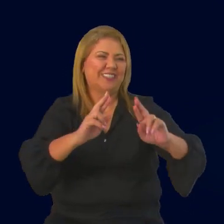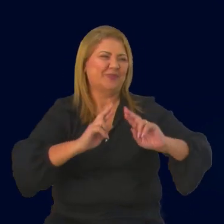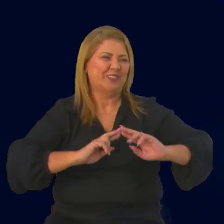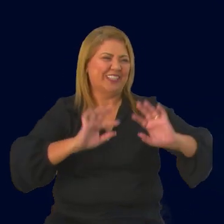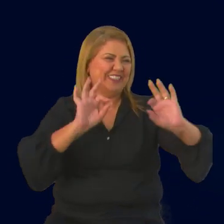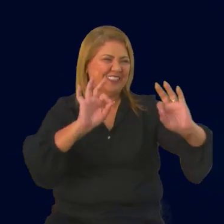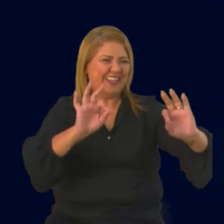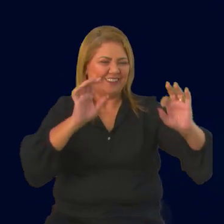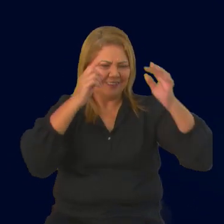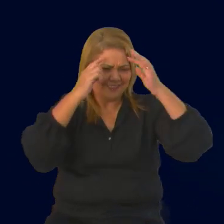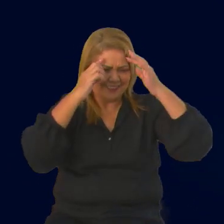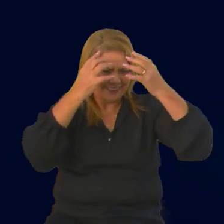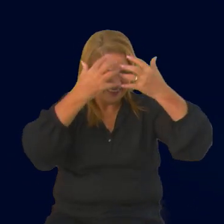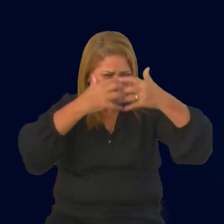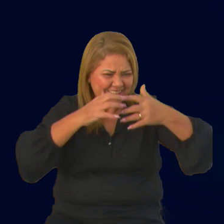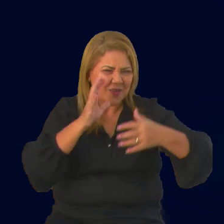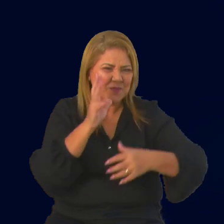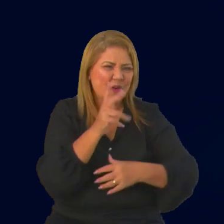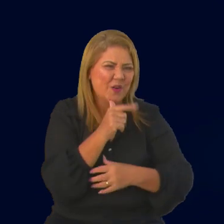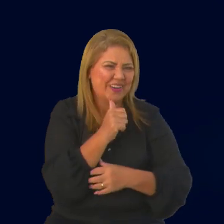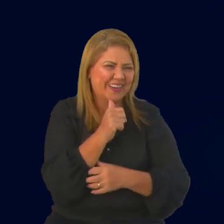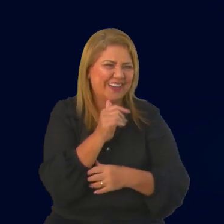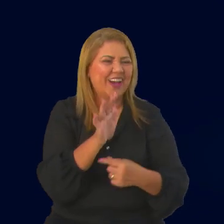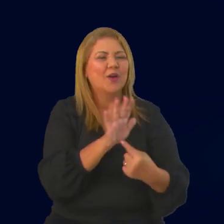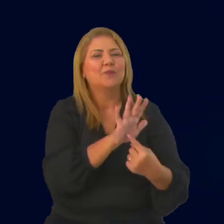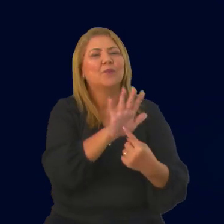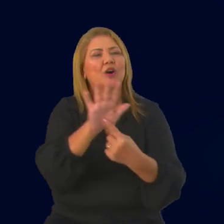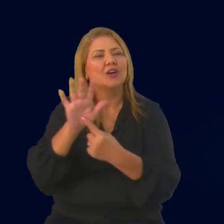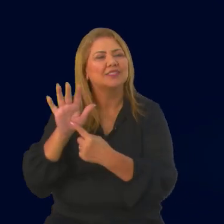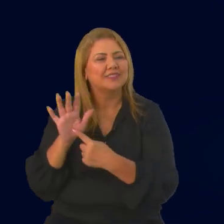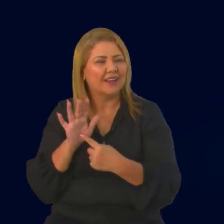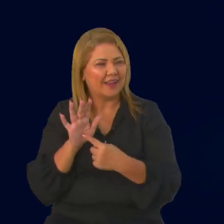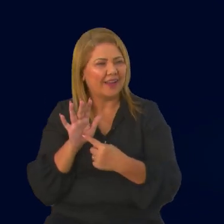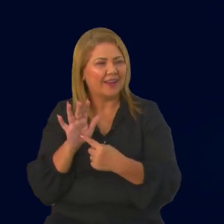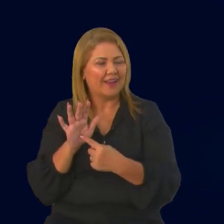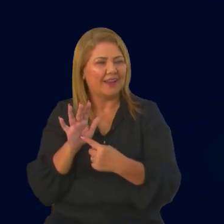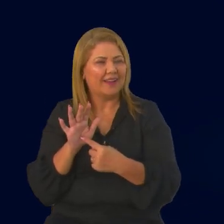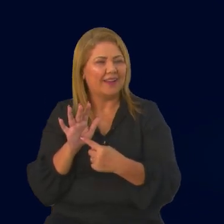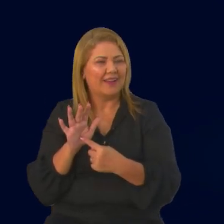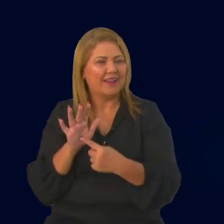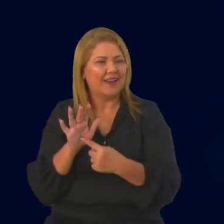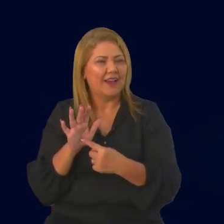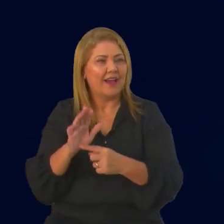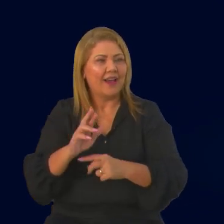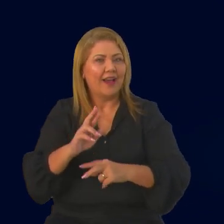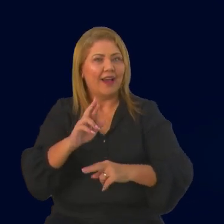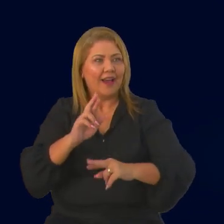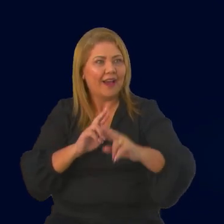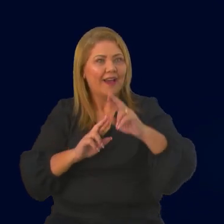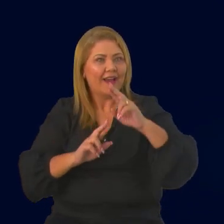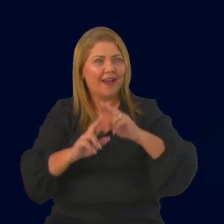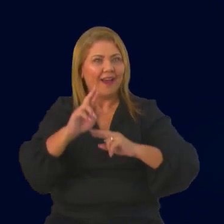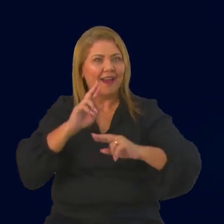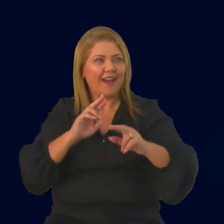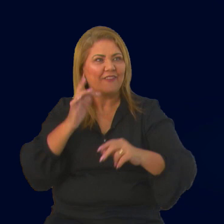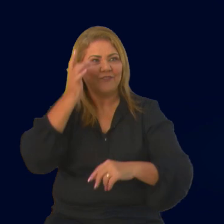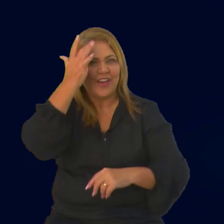certo. Eu, foi só para mostrar que antes as respostas de vocês